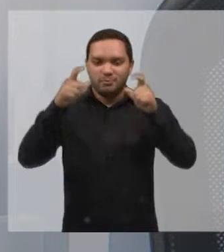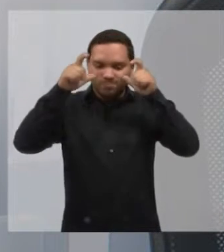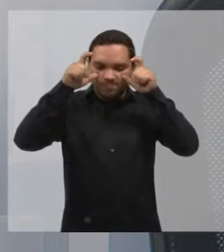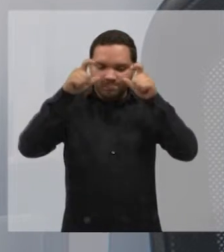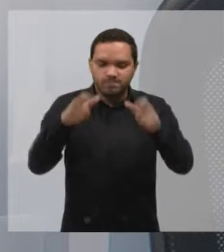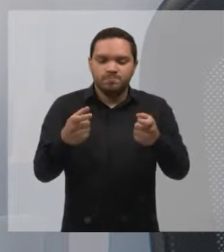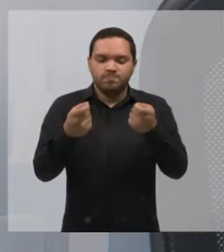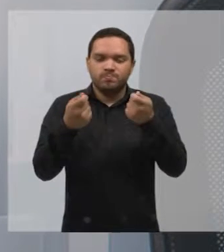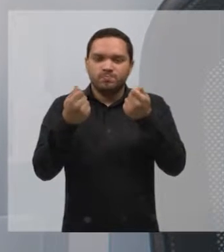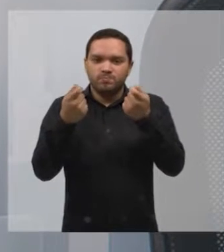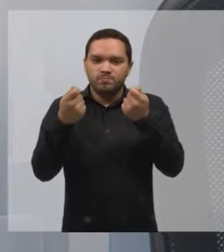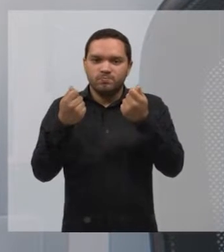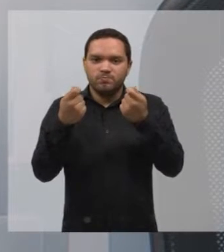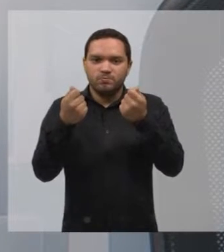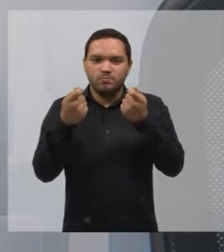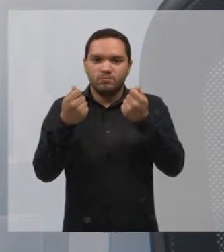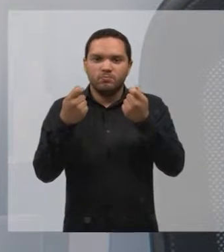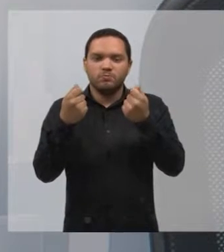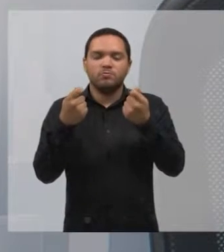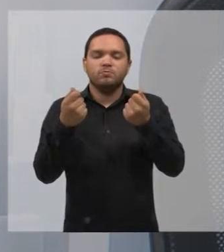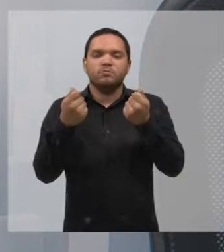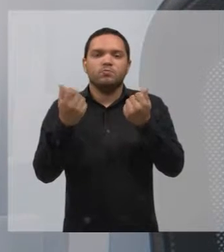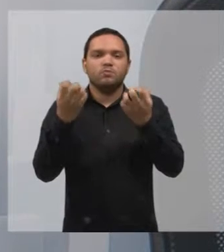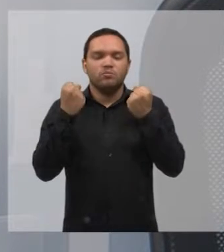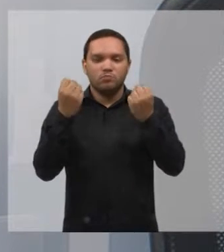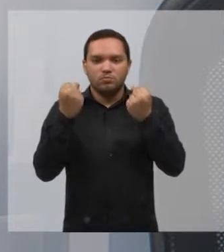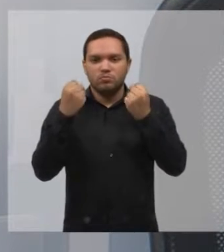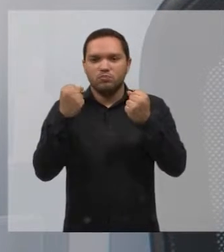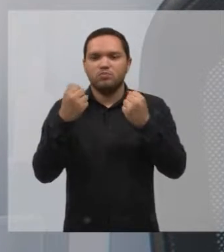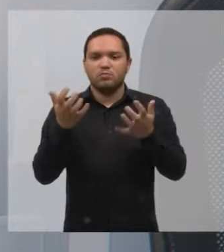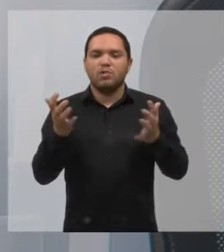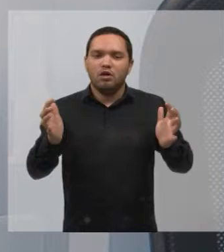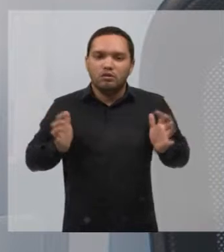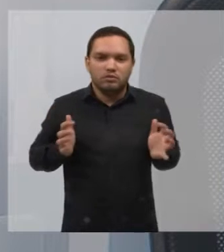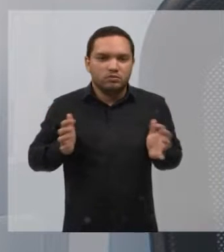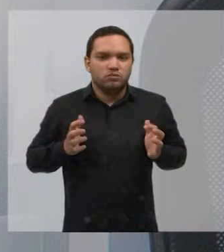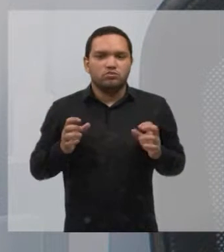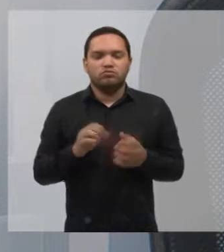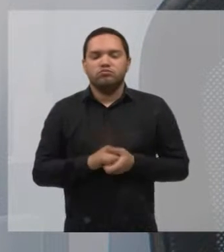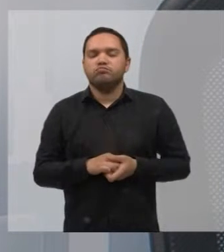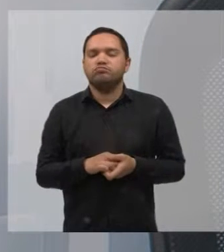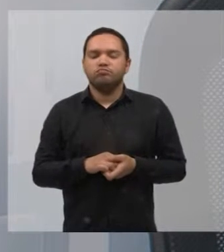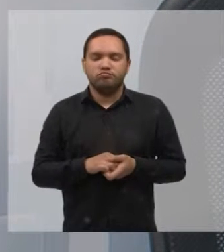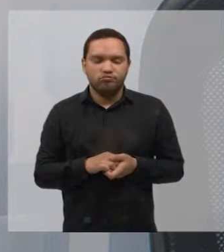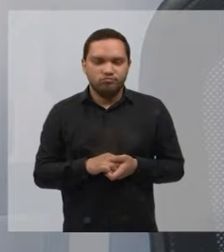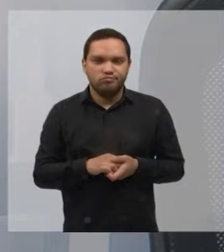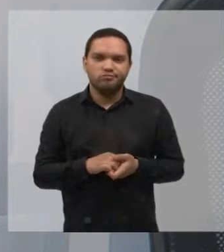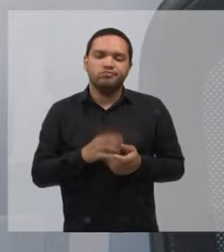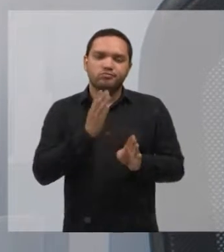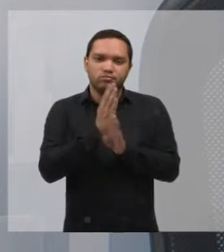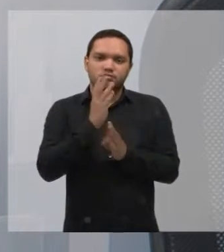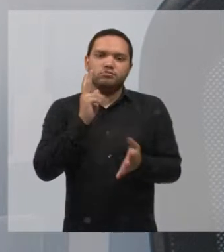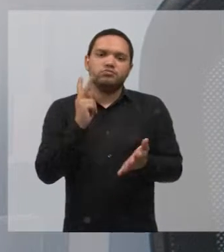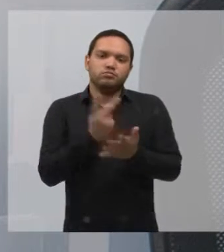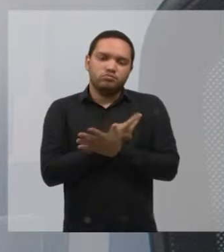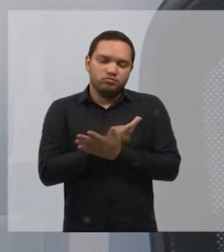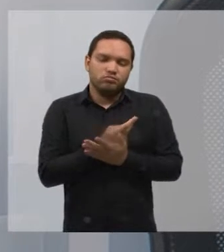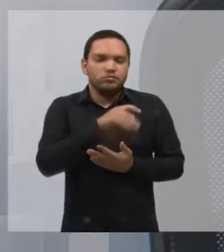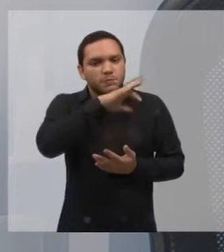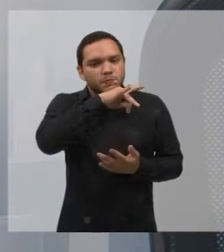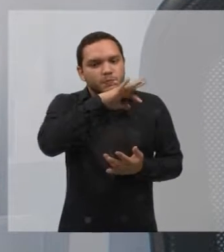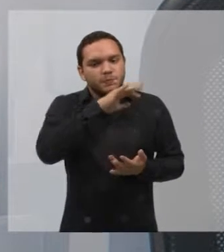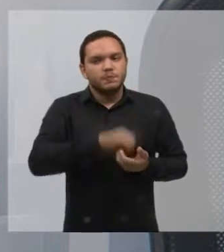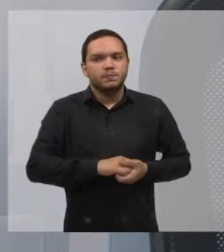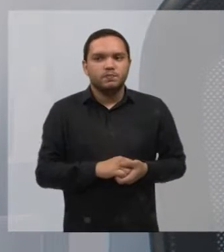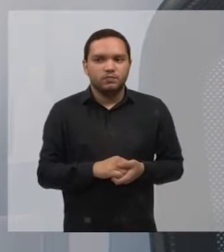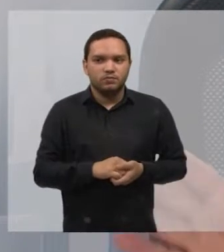sempre estar na vantagem, a lei de Gesso ao quadrado, ao cubo, né, rapaz? Sempre se ter vantagem em alguma coisa. A grande